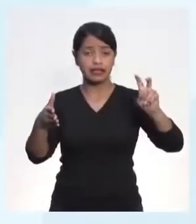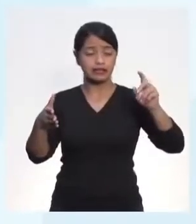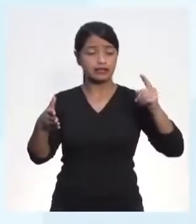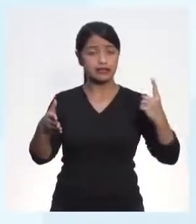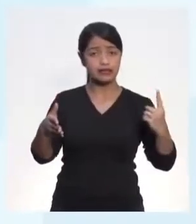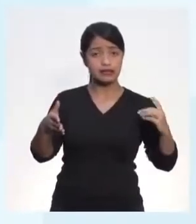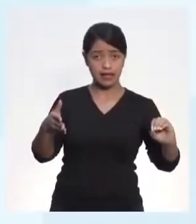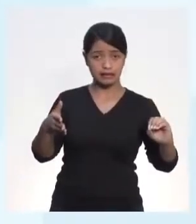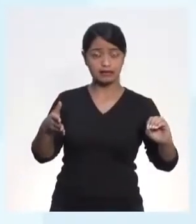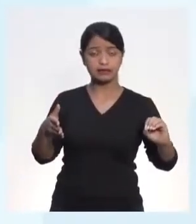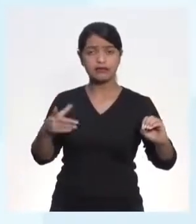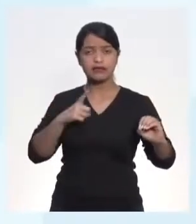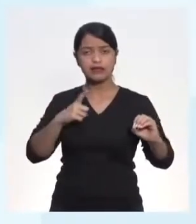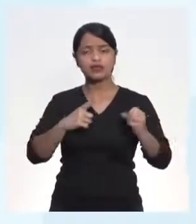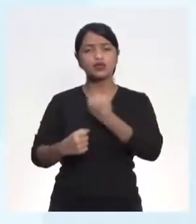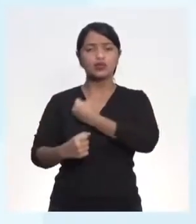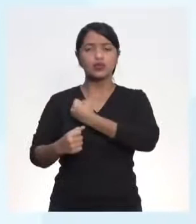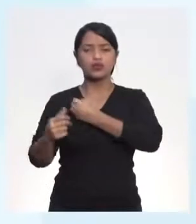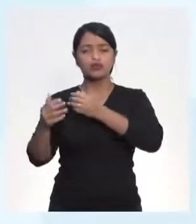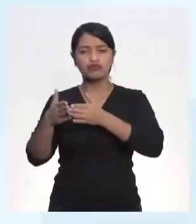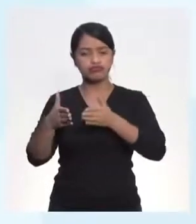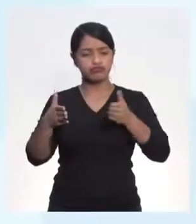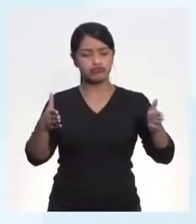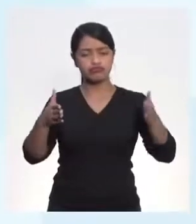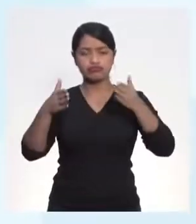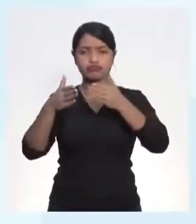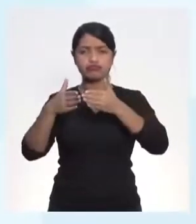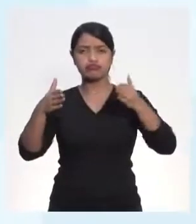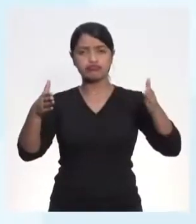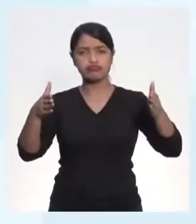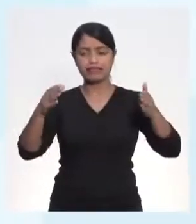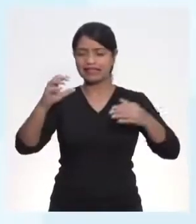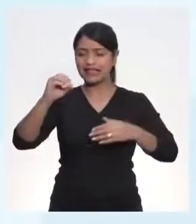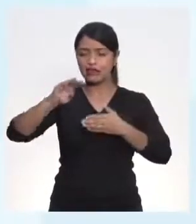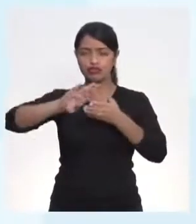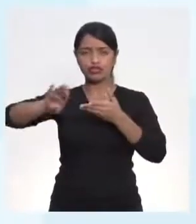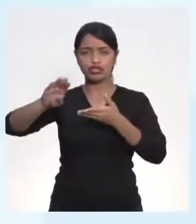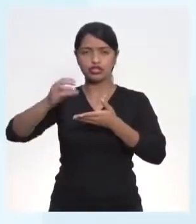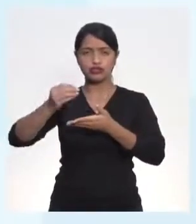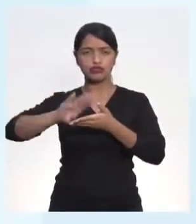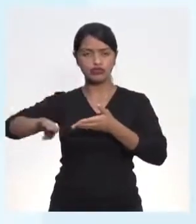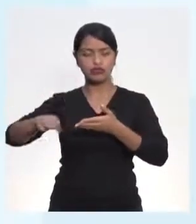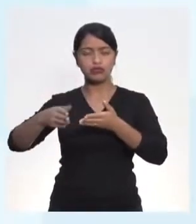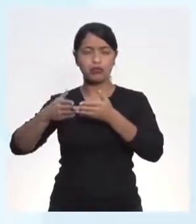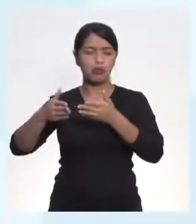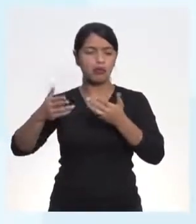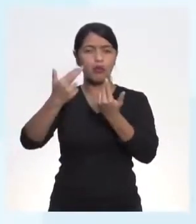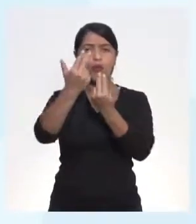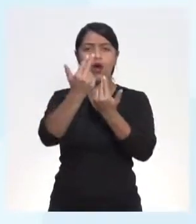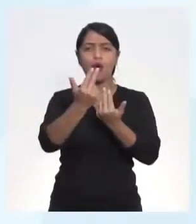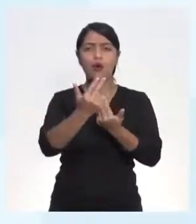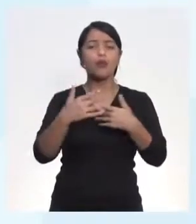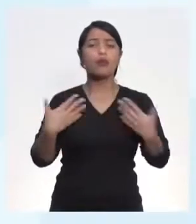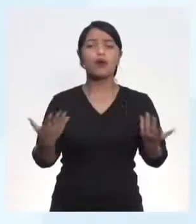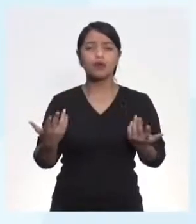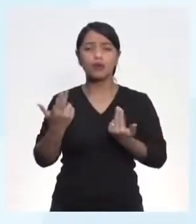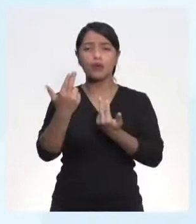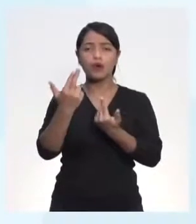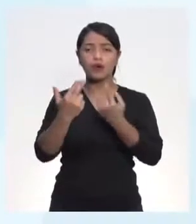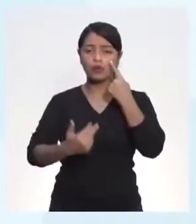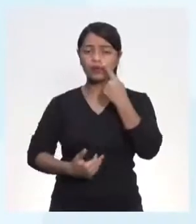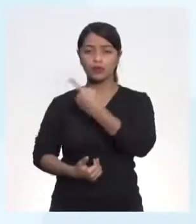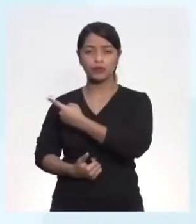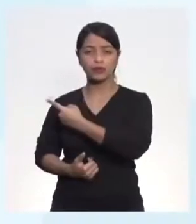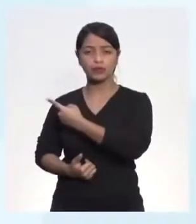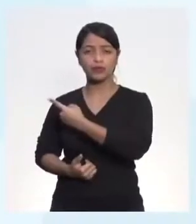excluindo o 0, né, tirando o valor 0, o que tem em comum entre os dois. O que eu tenho em comum aqui, ó, é o